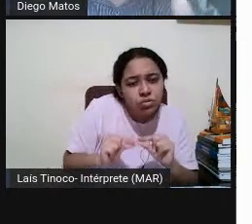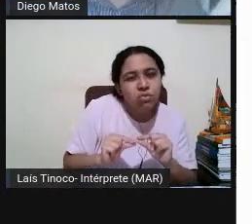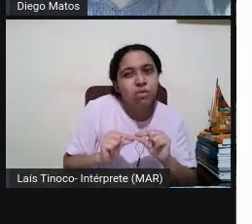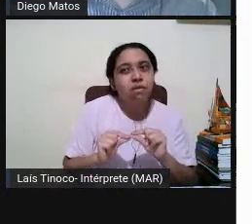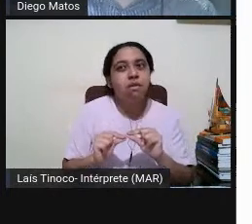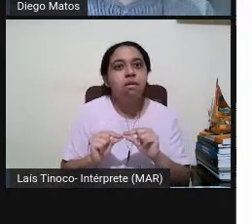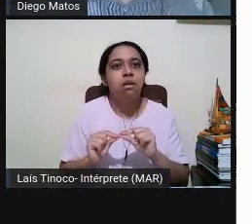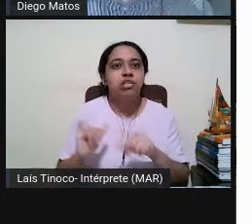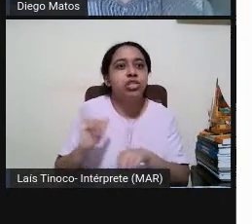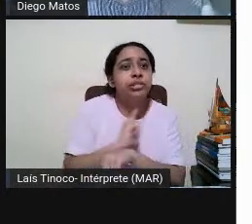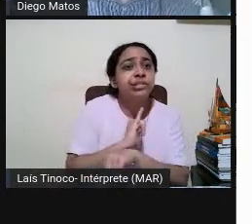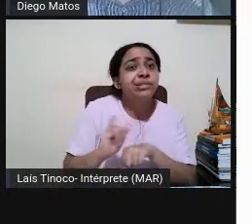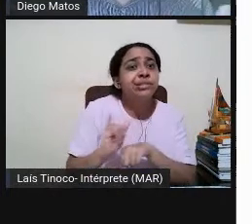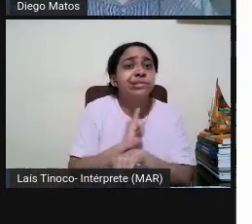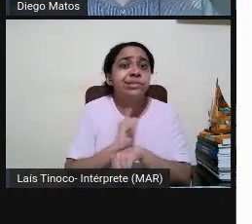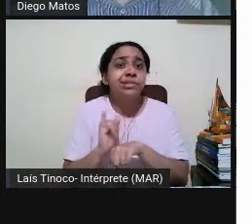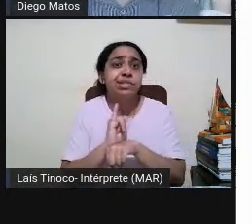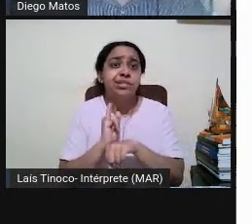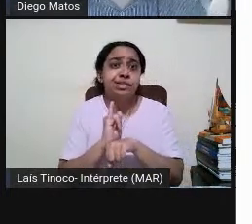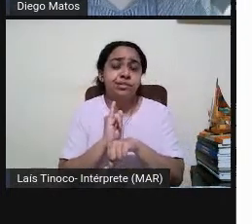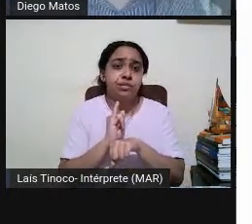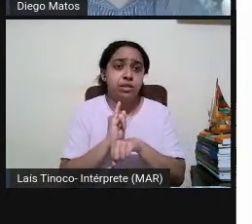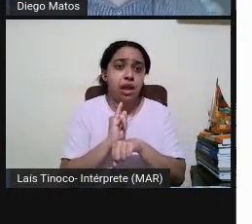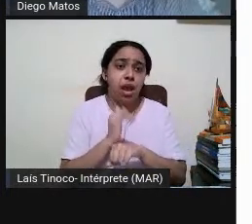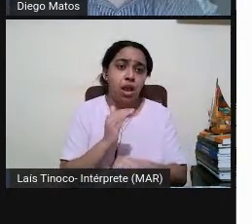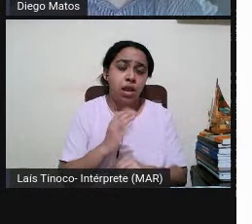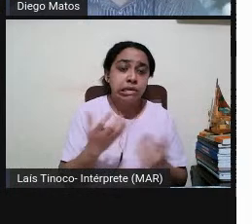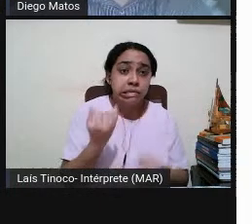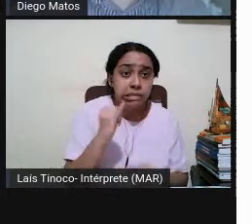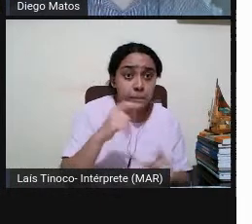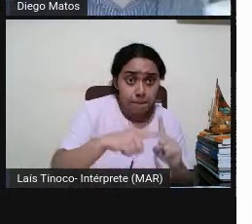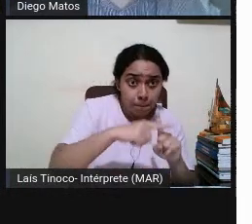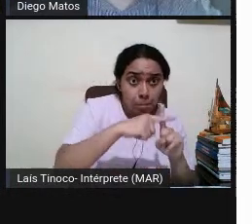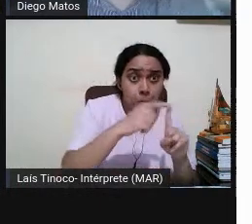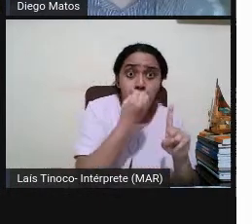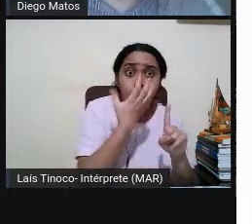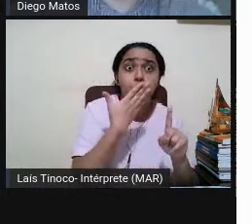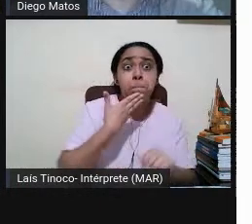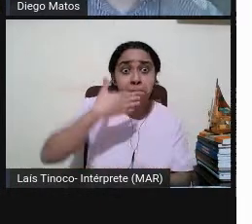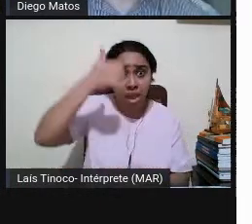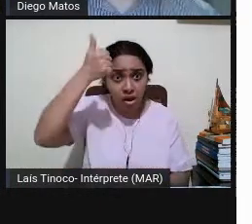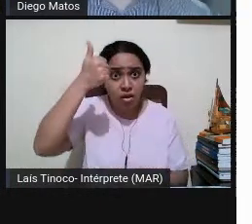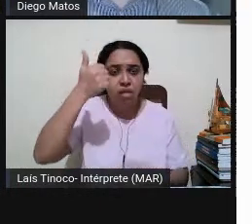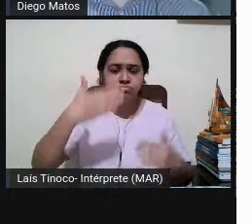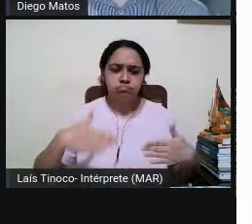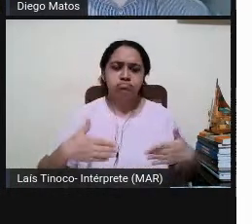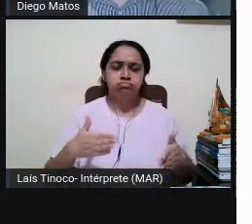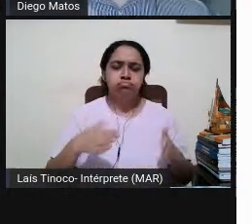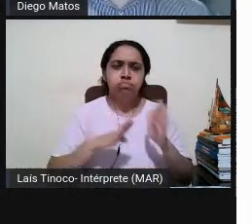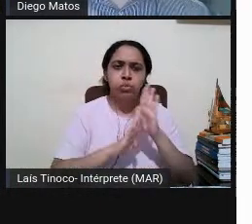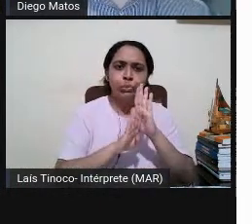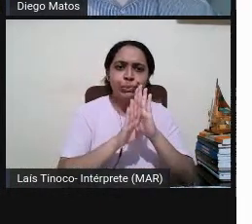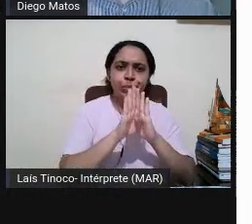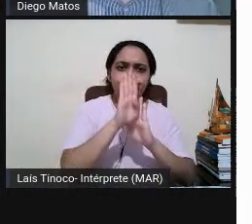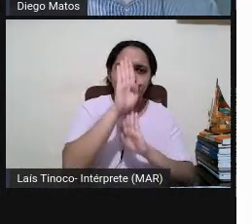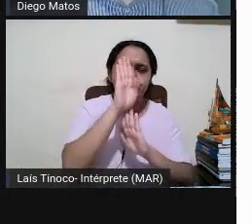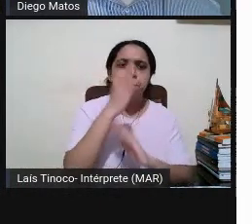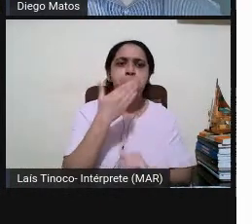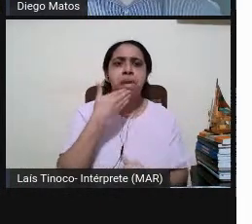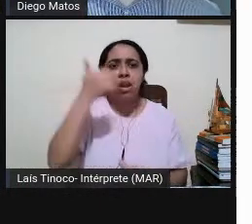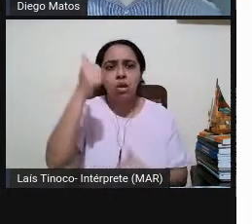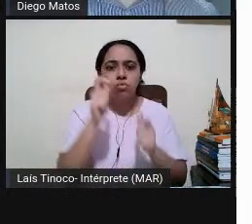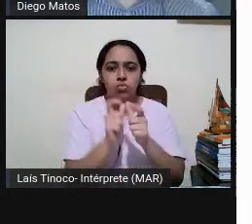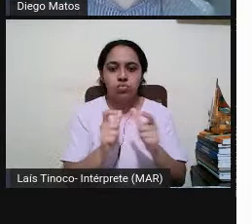potencializar as folgas Impacto positivo não sejam vocês em qualquer coisa tipo vão melhorar esse Impacto Vamos então ampliar Tá bom